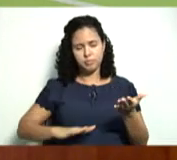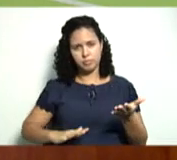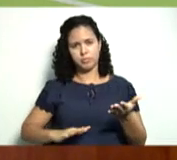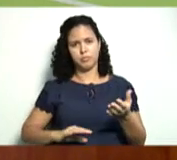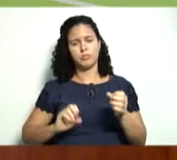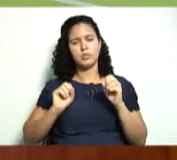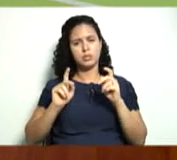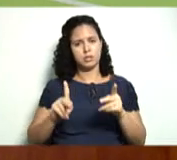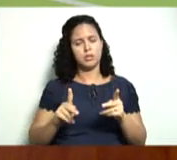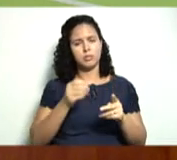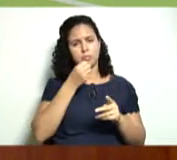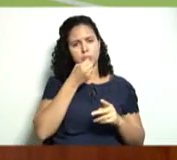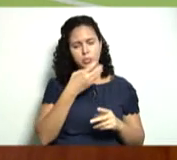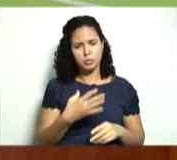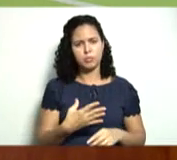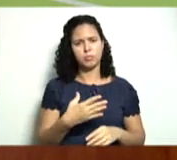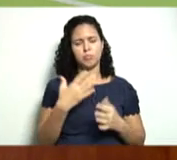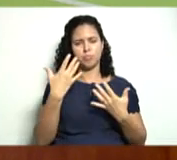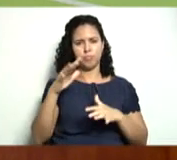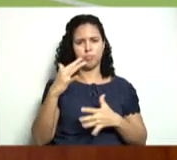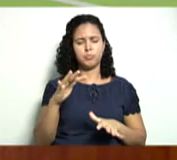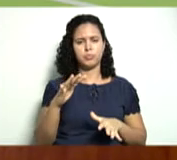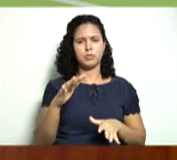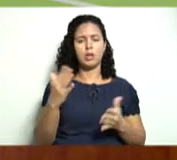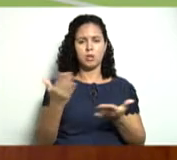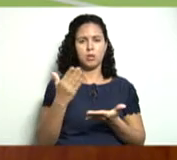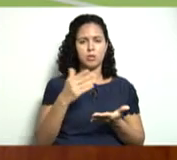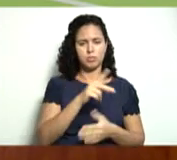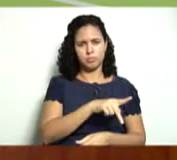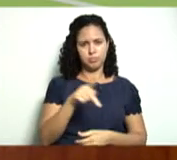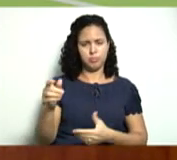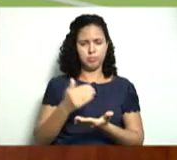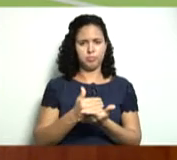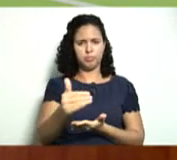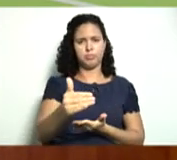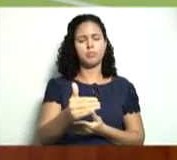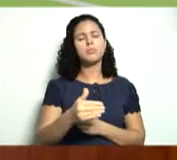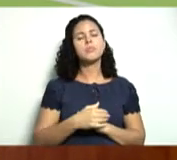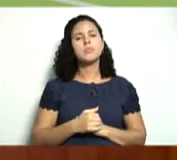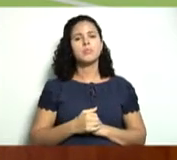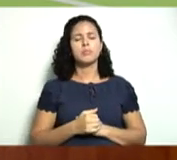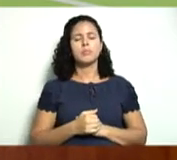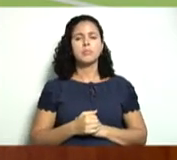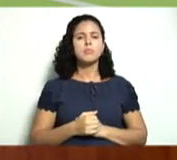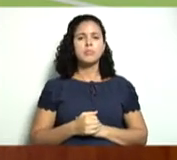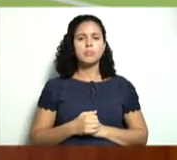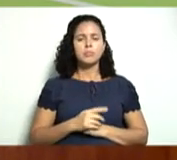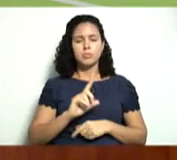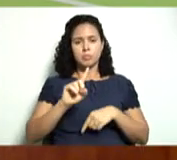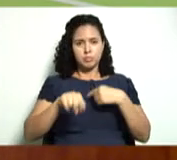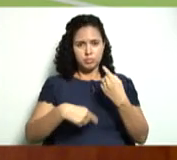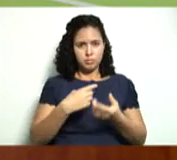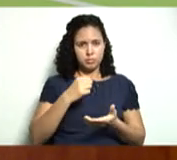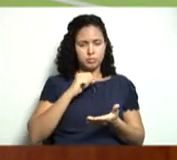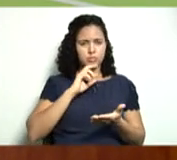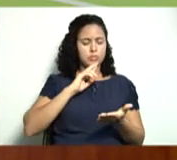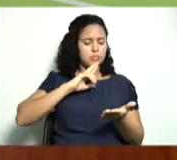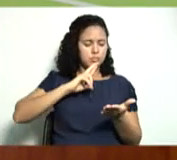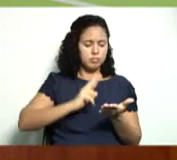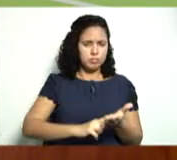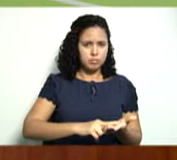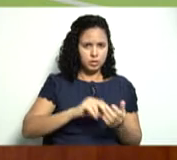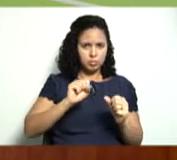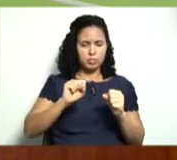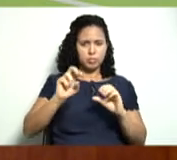bacana gente participe para salvar esse aí a correção e à medida que a gente ficou falando as questões vão andando aqui a resposta